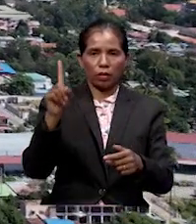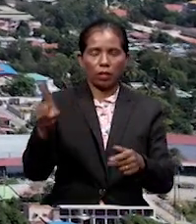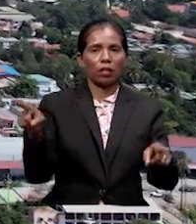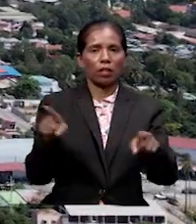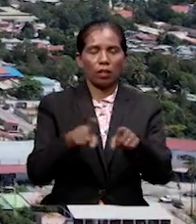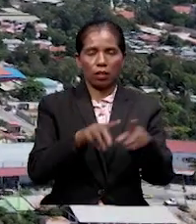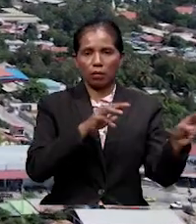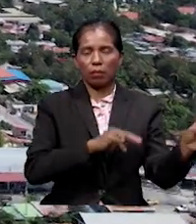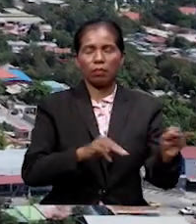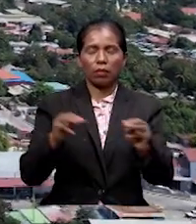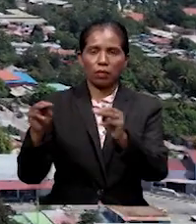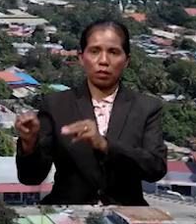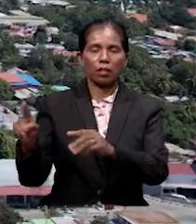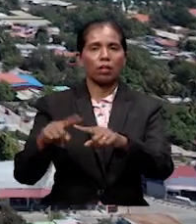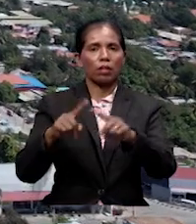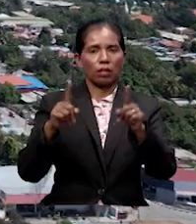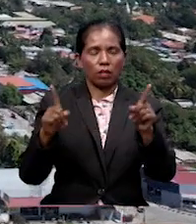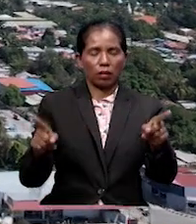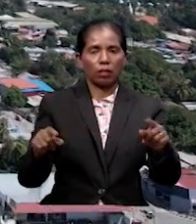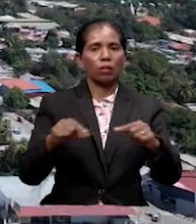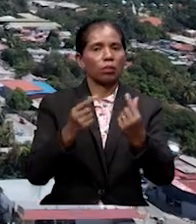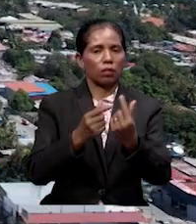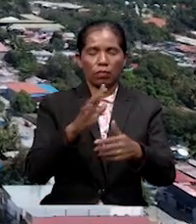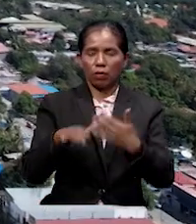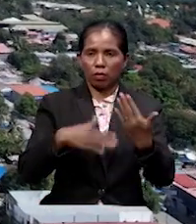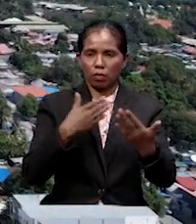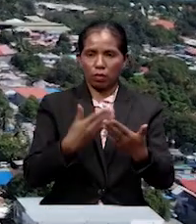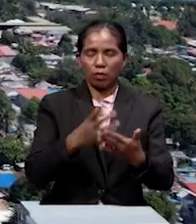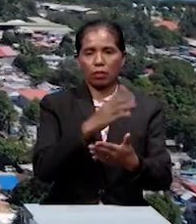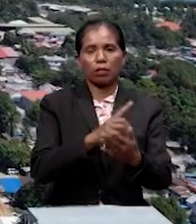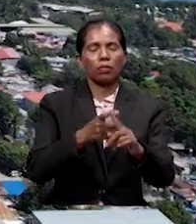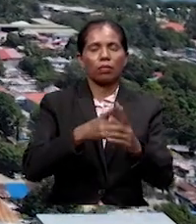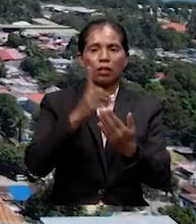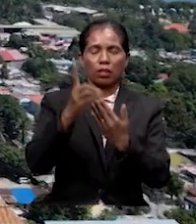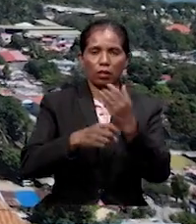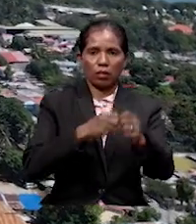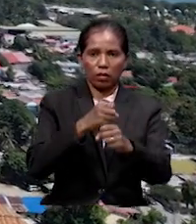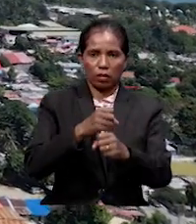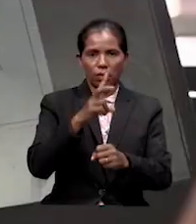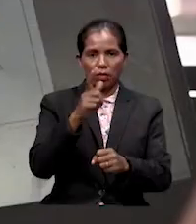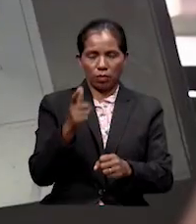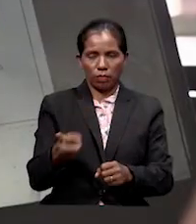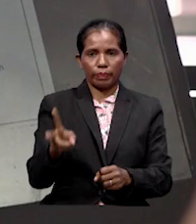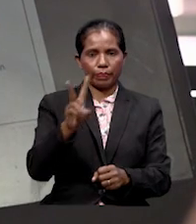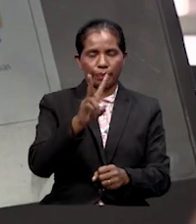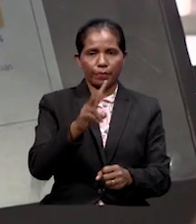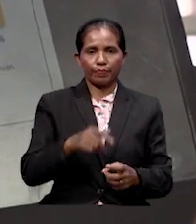nessa mudança contrário ba inflação grupo rotu ba anual dezembro tina reum rua ronulo resing